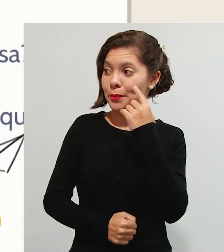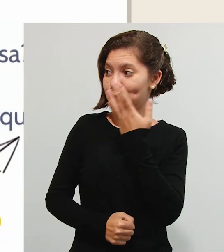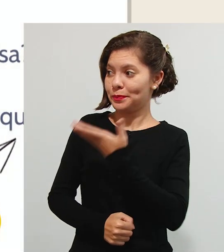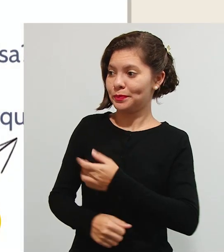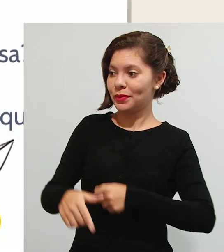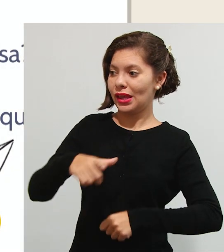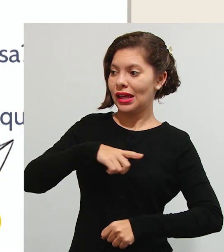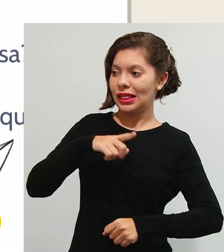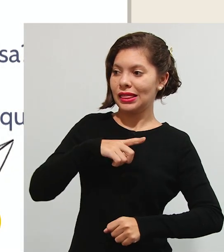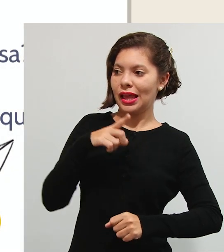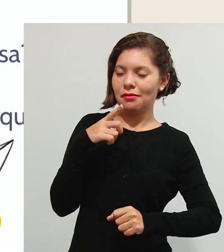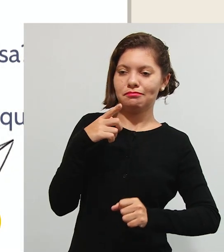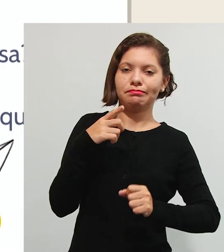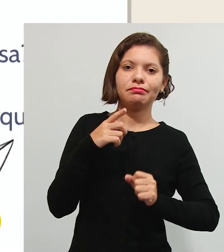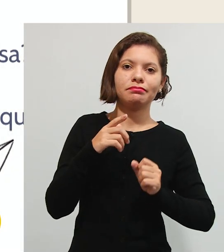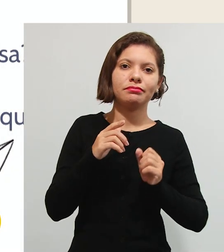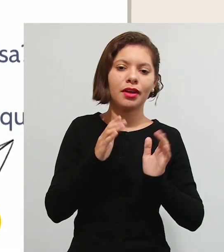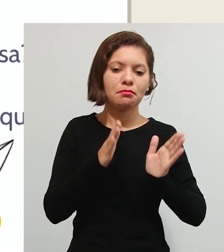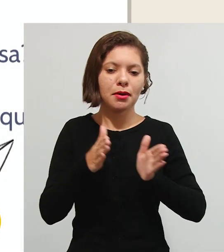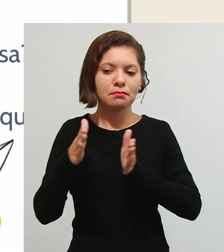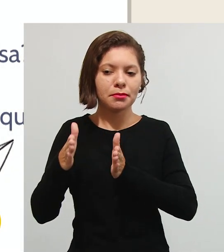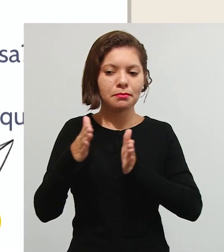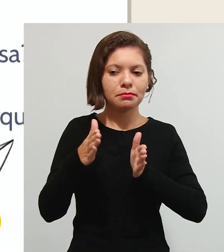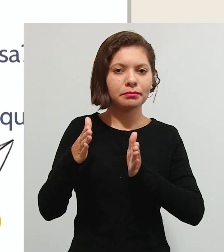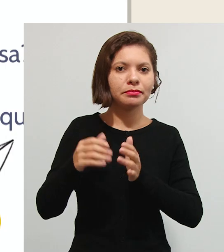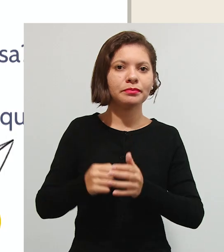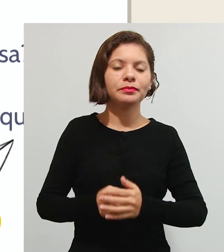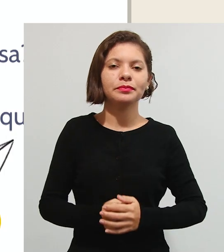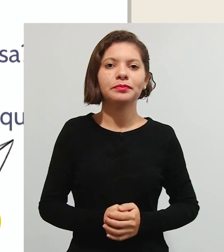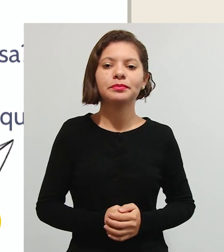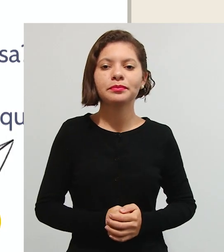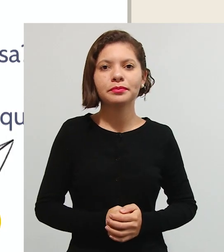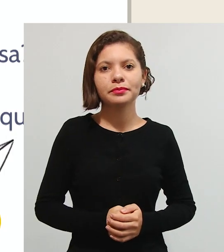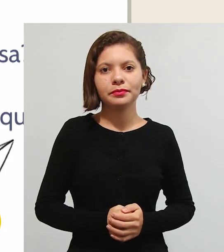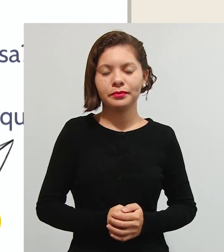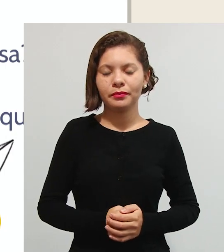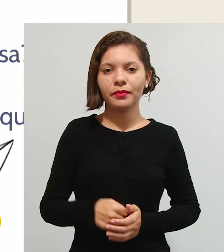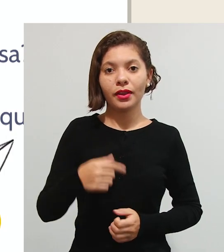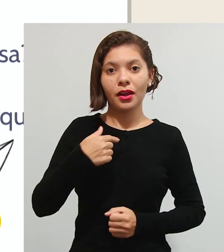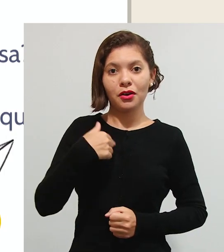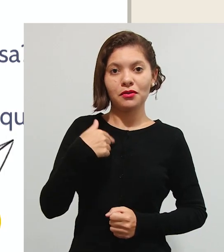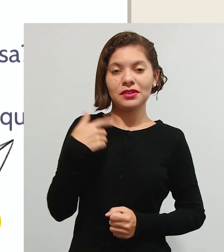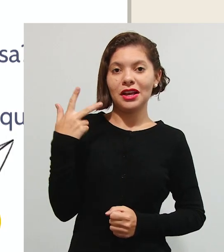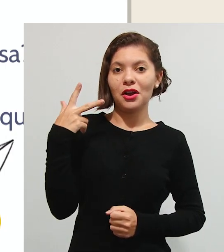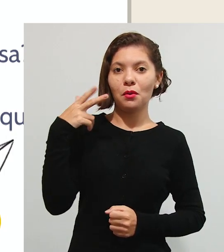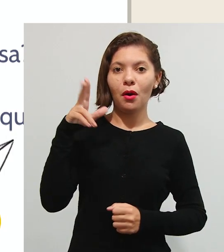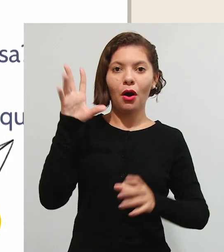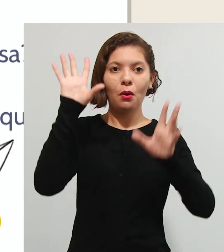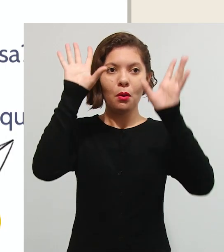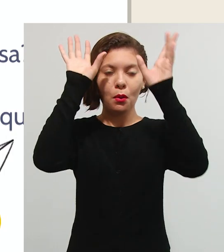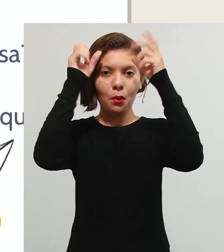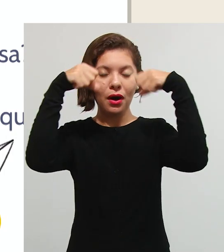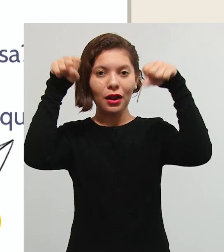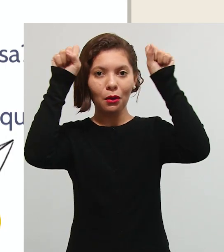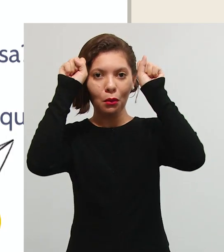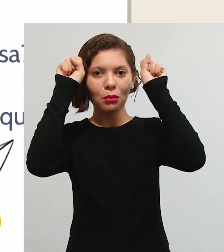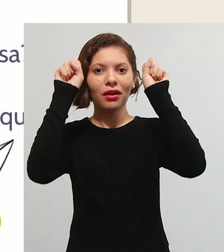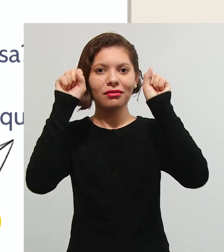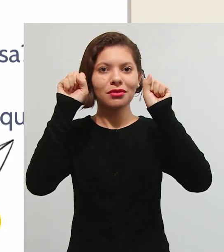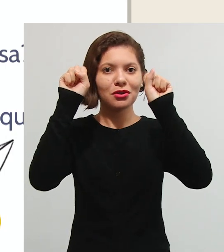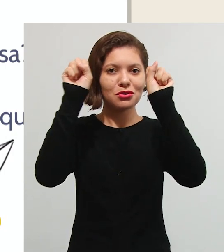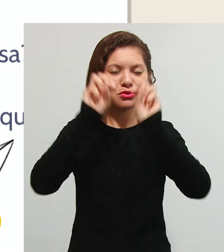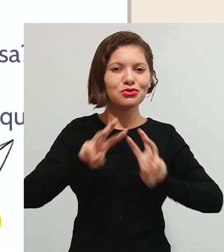Aqui nós temos algumas etapas. E não poderia ser diferente, eu vou fazer igual a aluna faz, né, o show da